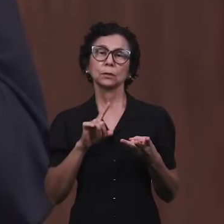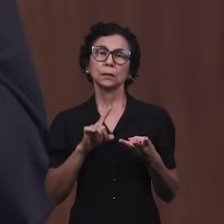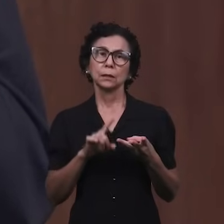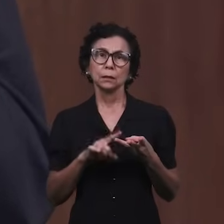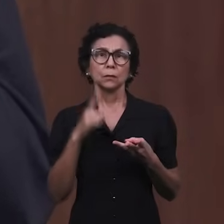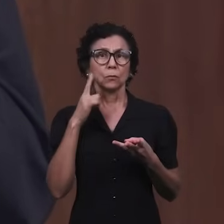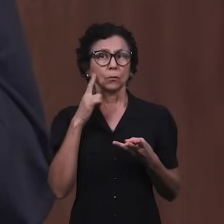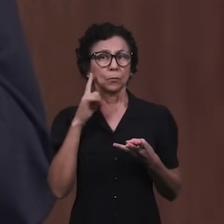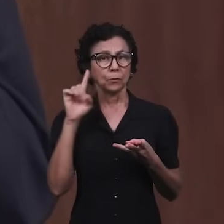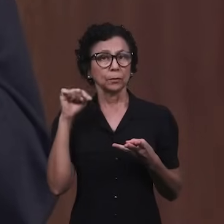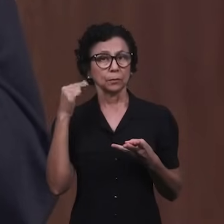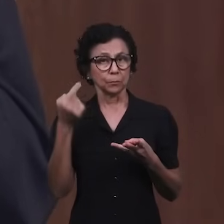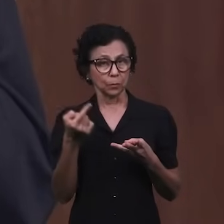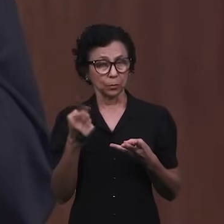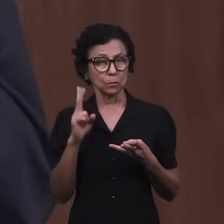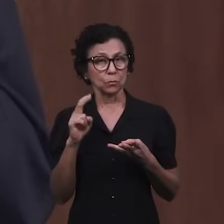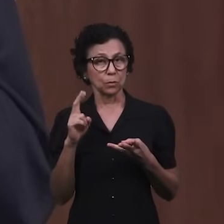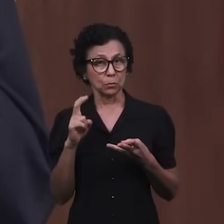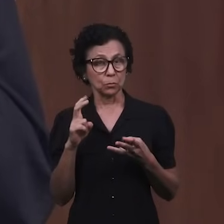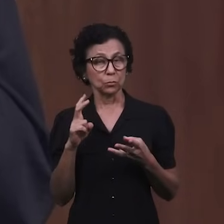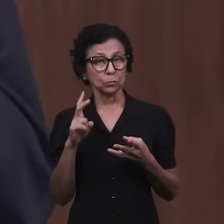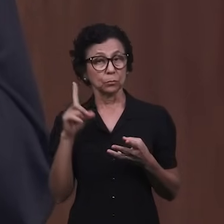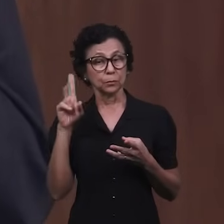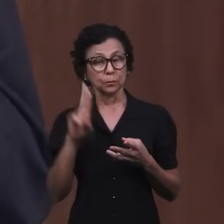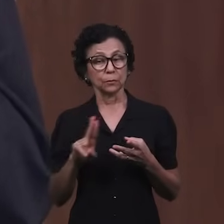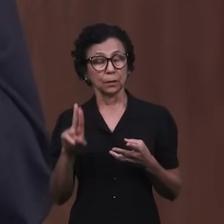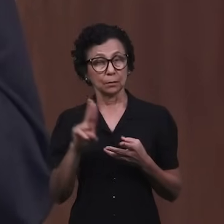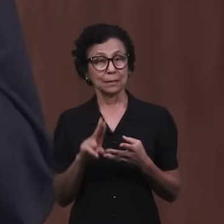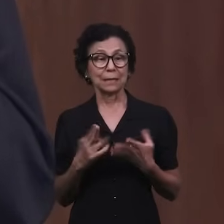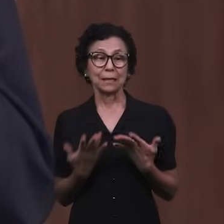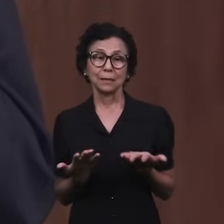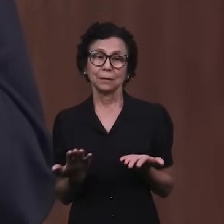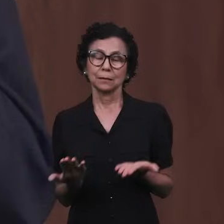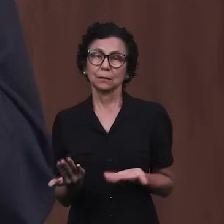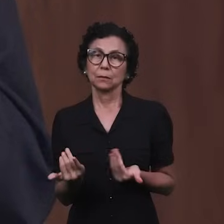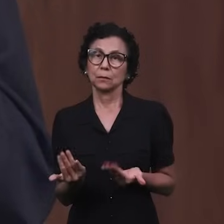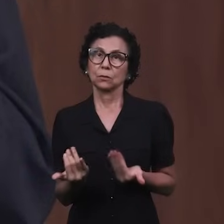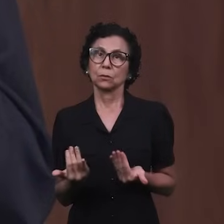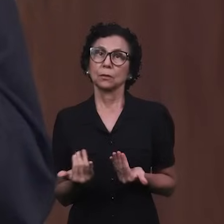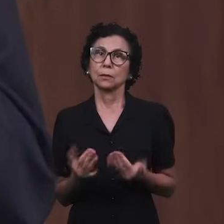desenvolvimento do assunto como que Deus vai usar esses jovens,